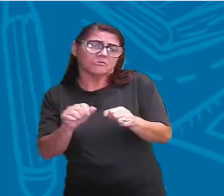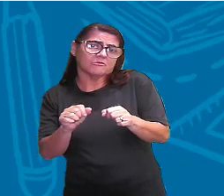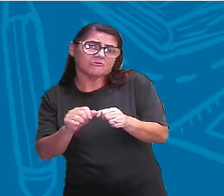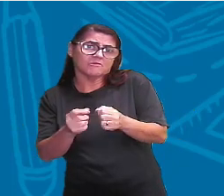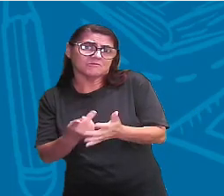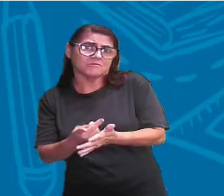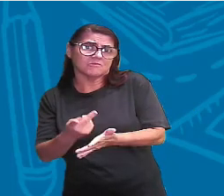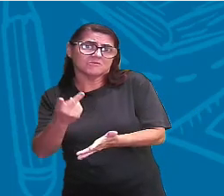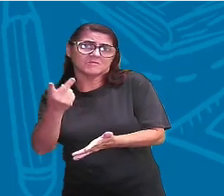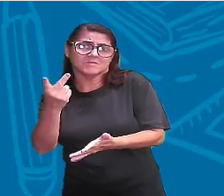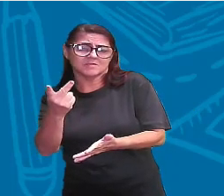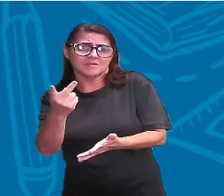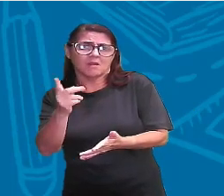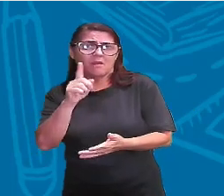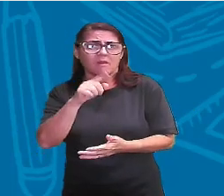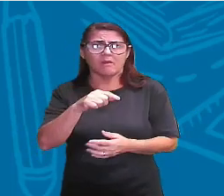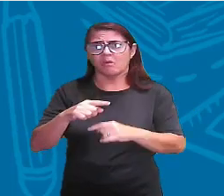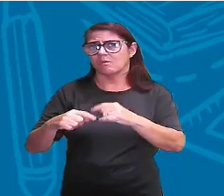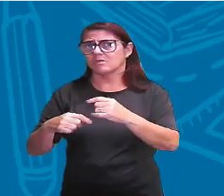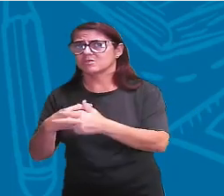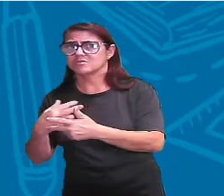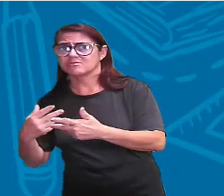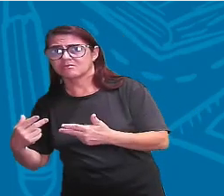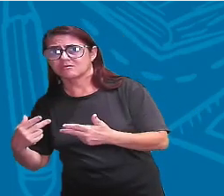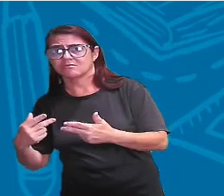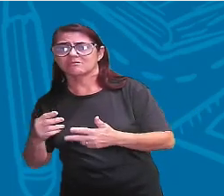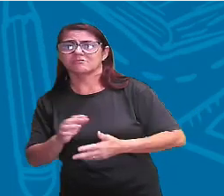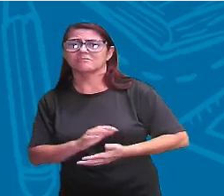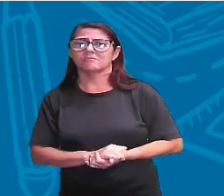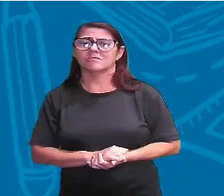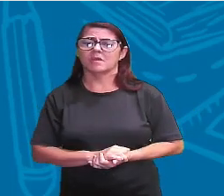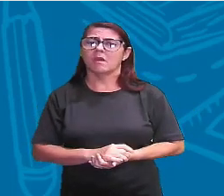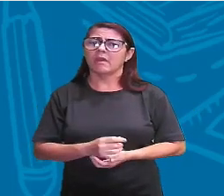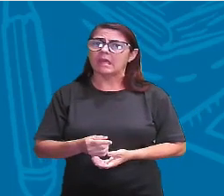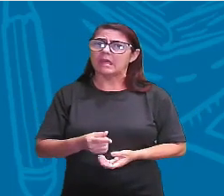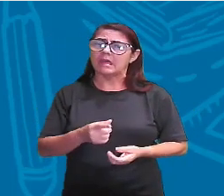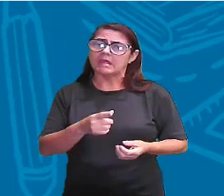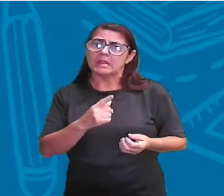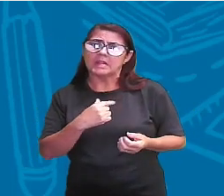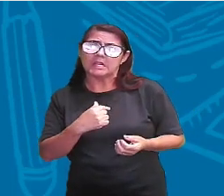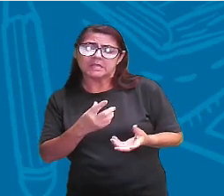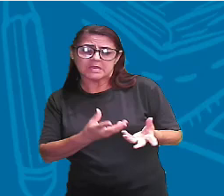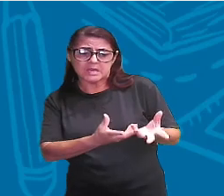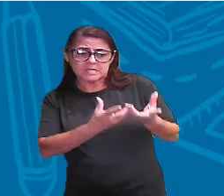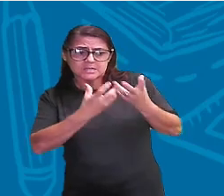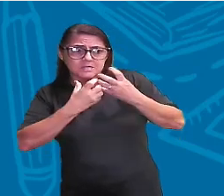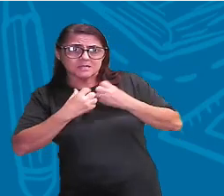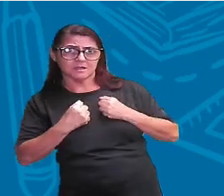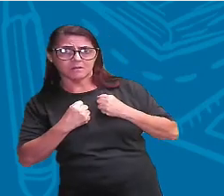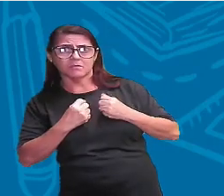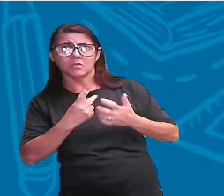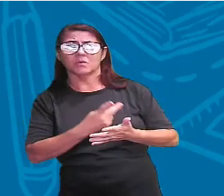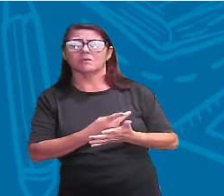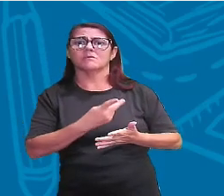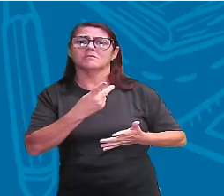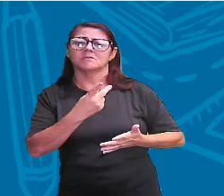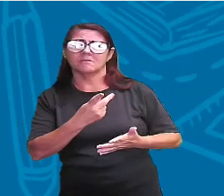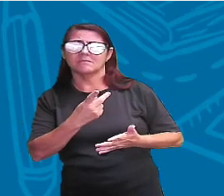ação. E se ele é um object, ou seja, um objeto, ele é quem sofre a ação.